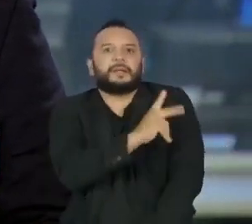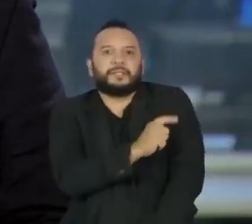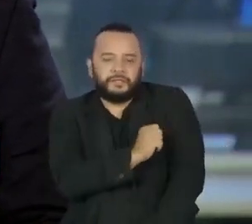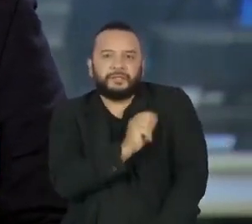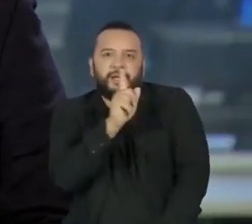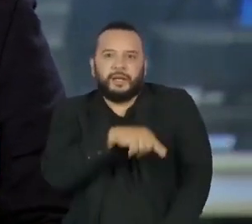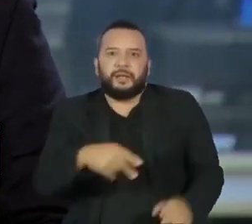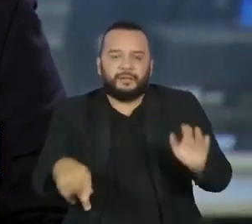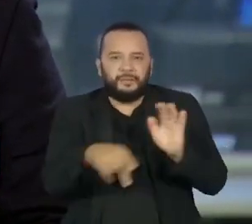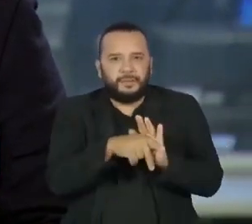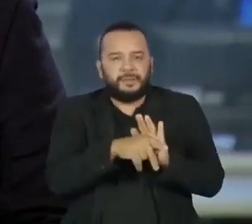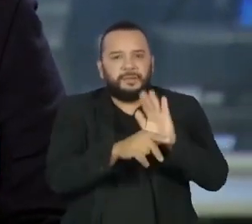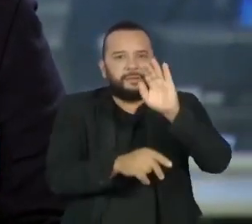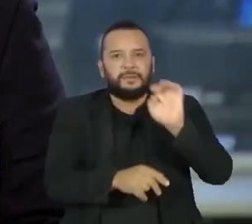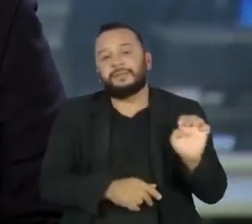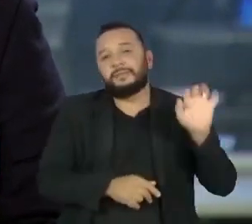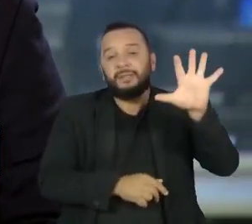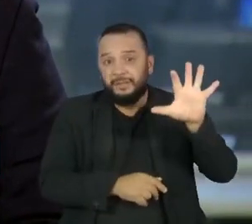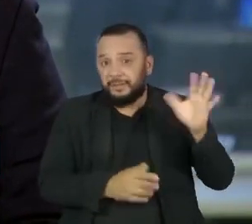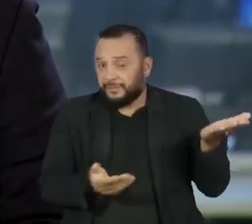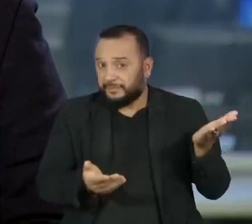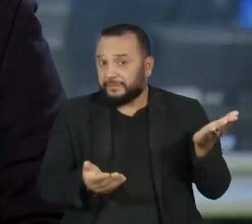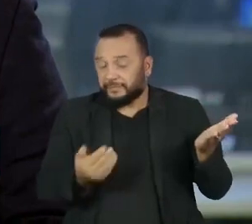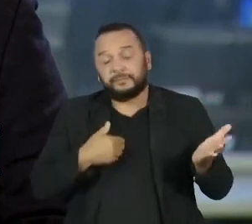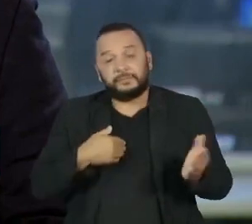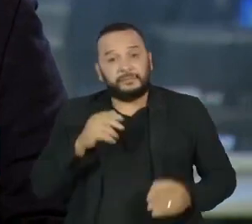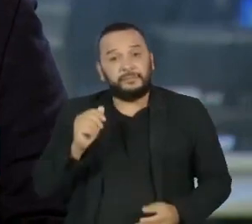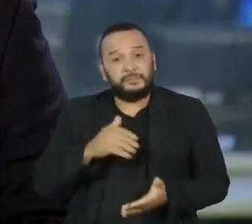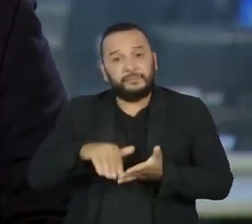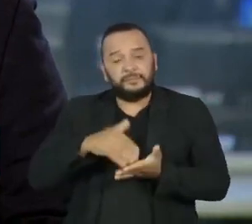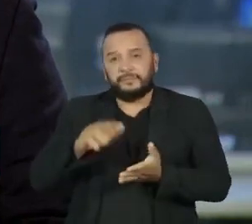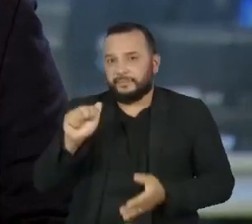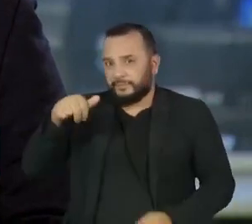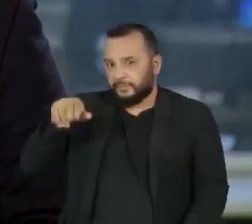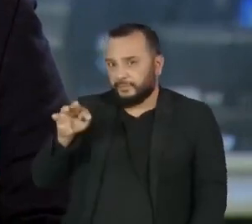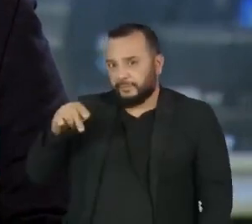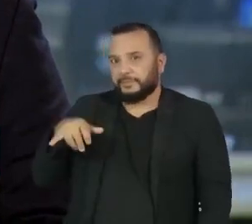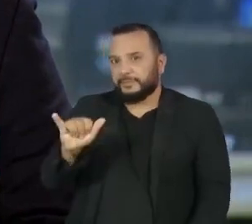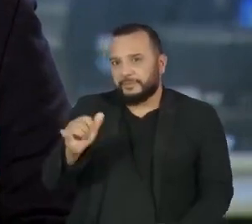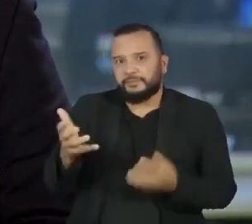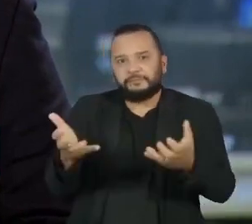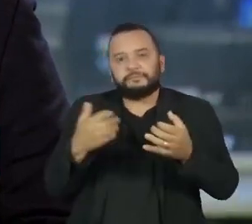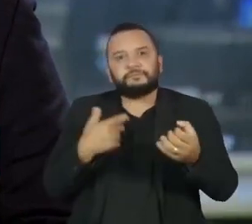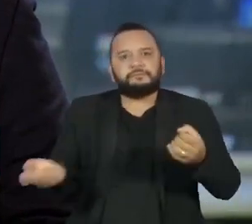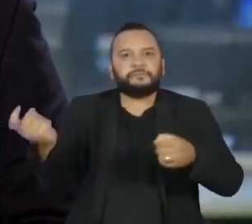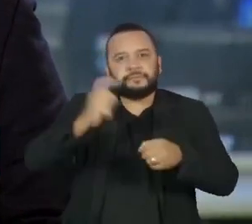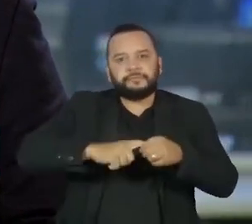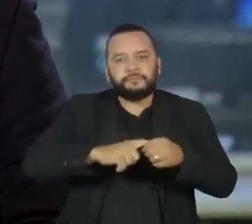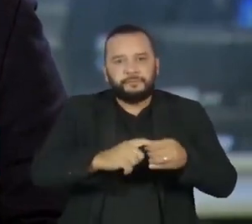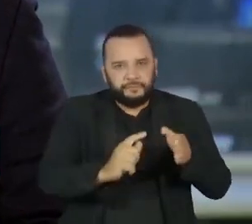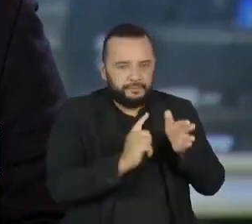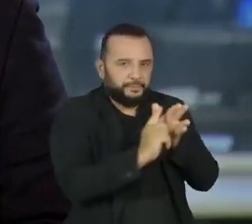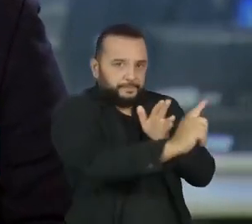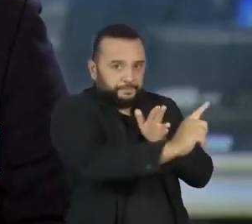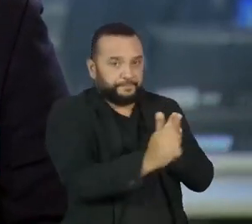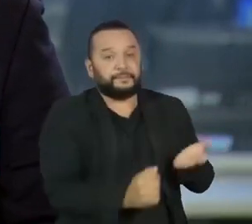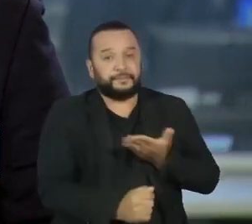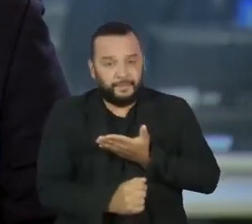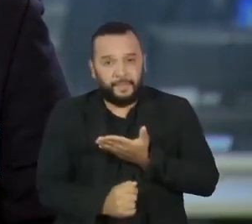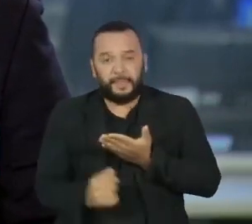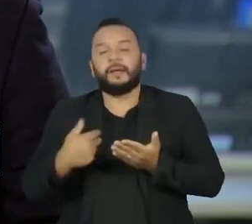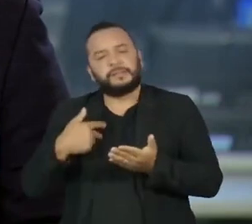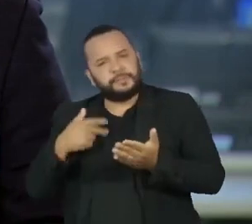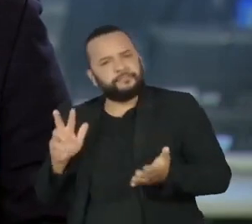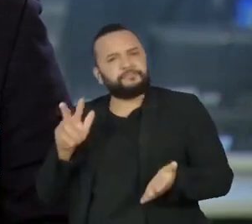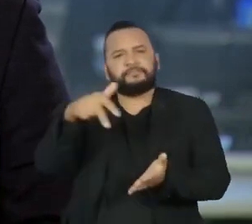estratégico em que o secretário de estado Anthony blinken Se prepara para voltar ao Oriente Médio blinken chega com a